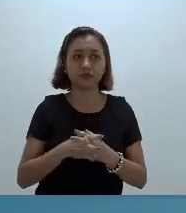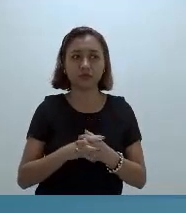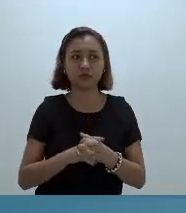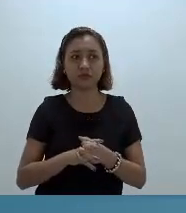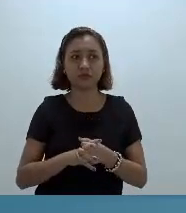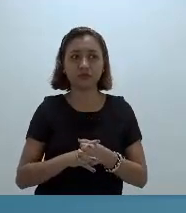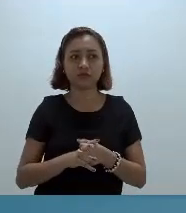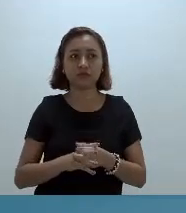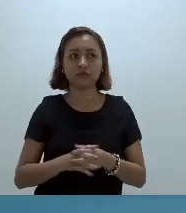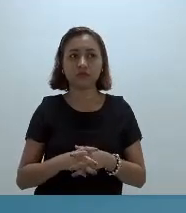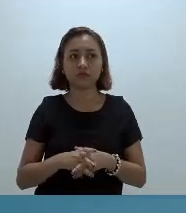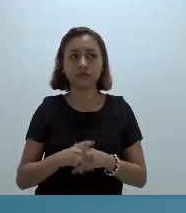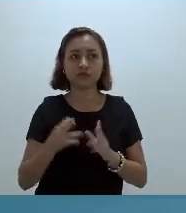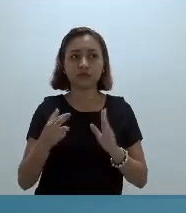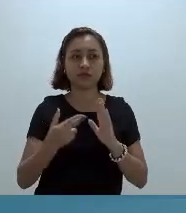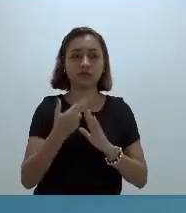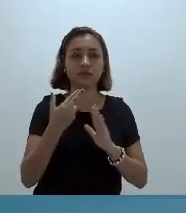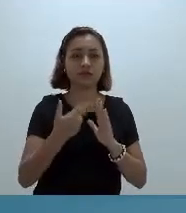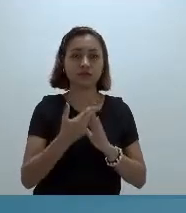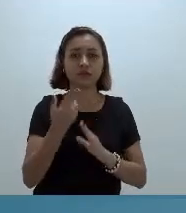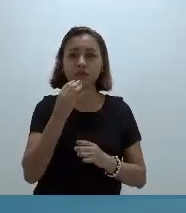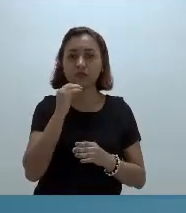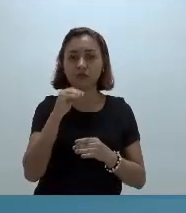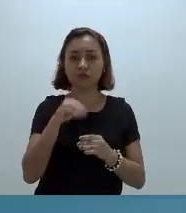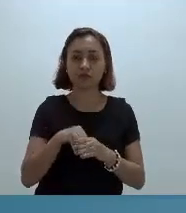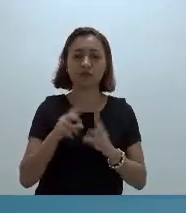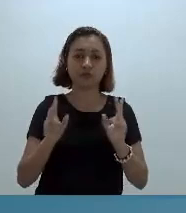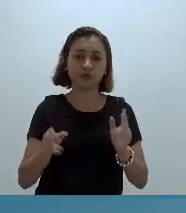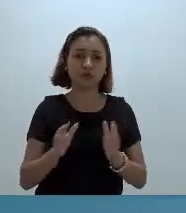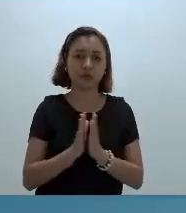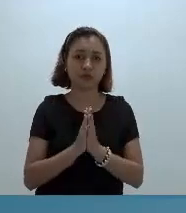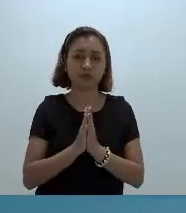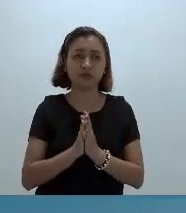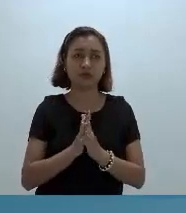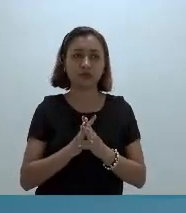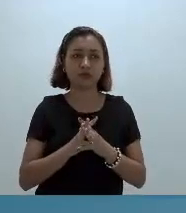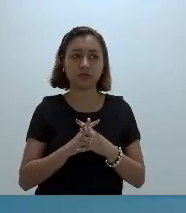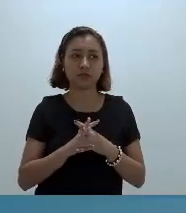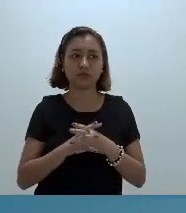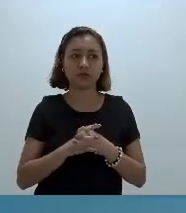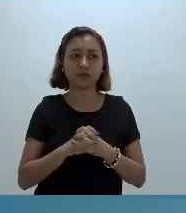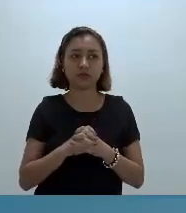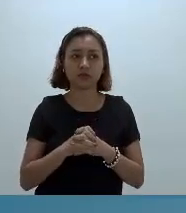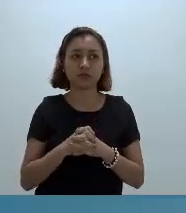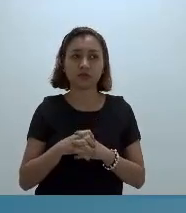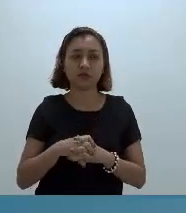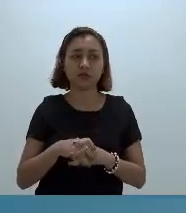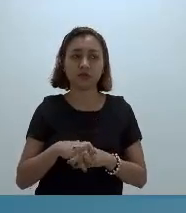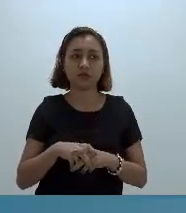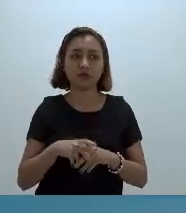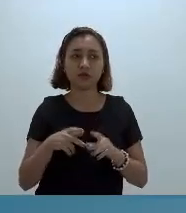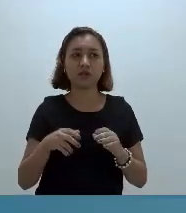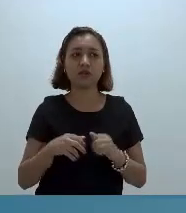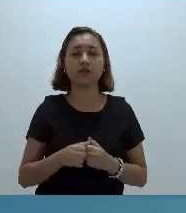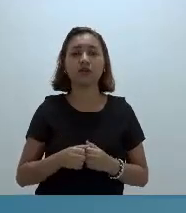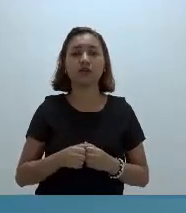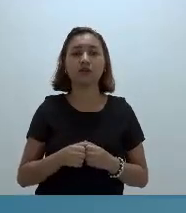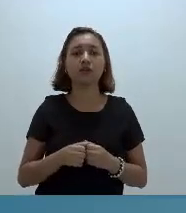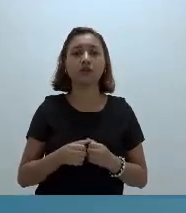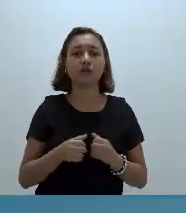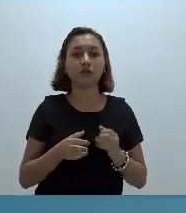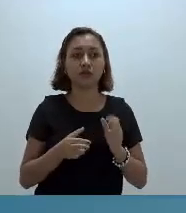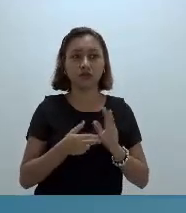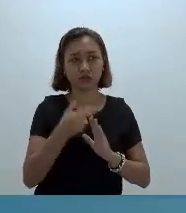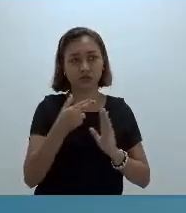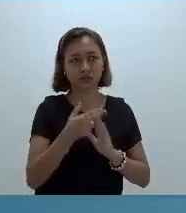Otero. Com relator, excelência. Desembargadora Luana. Com relator. Desembargador Alex. Com